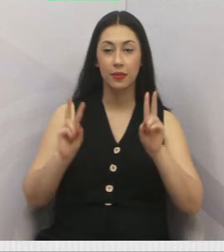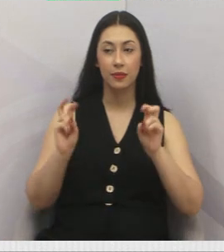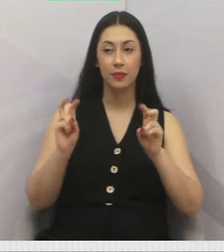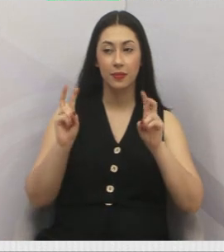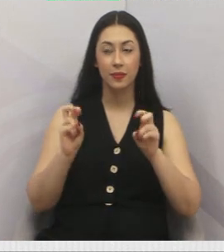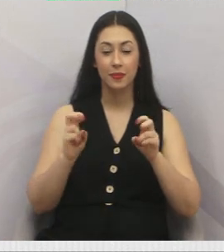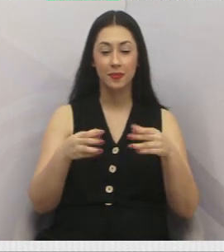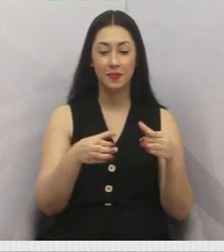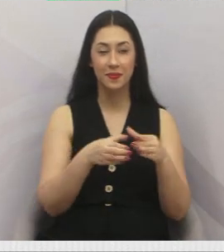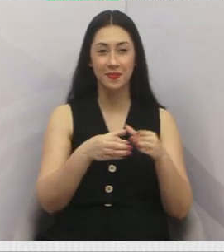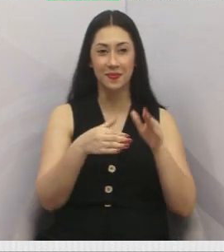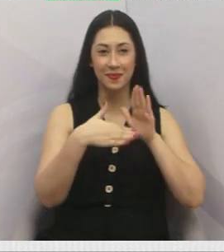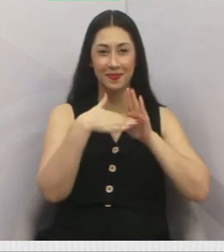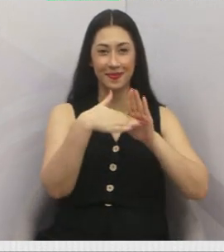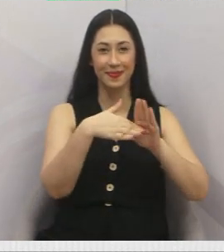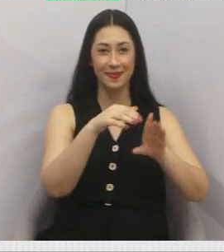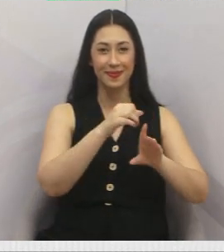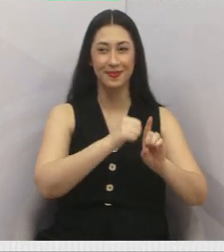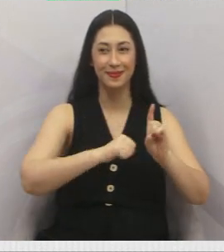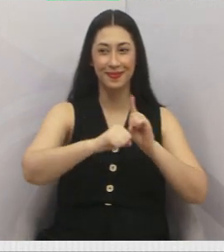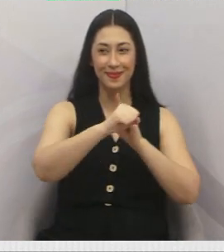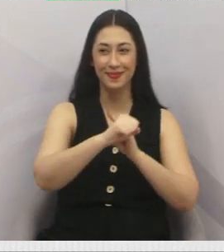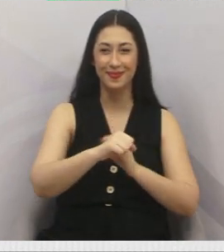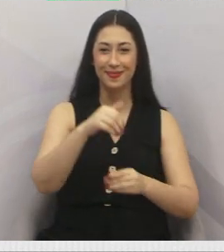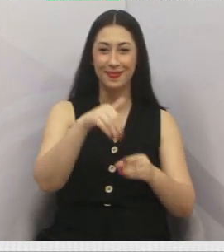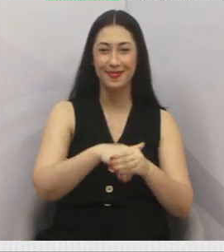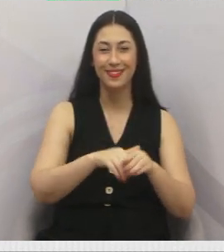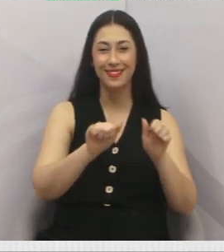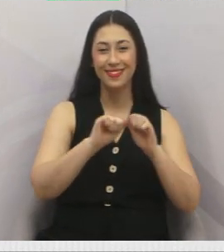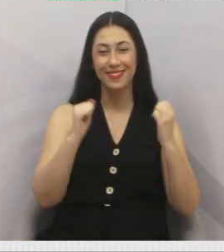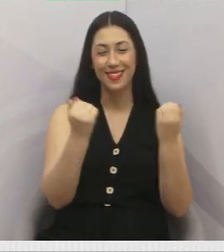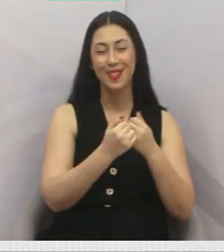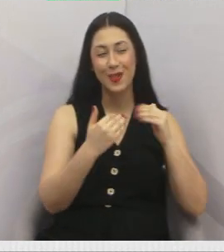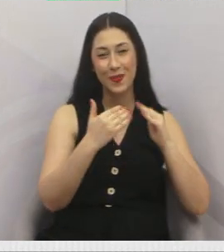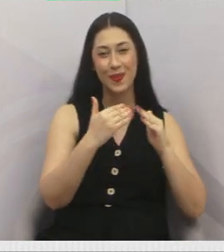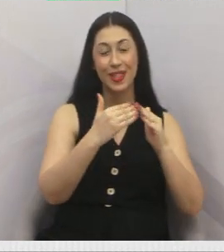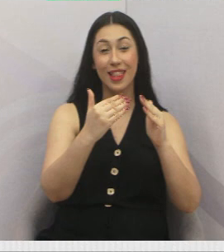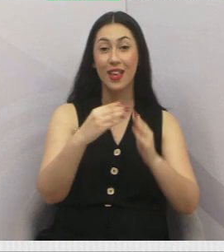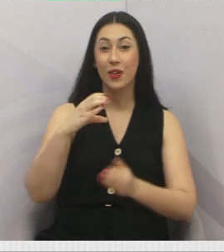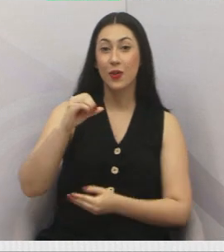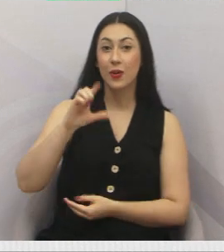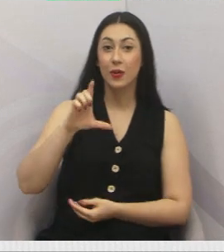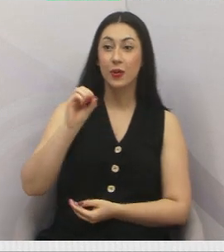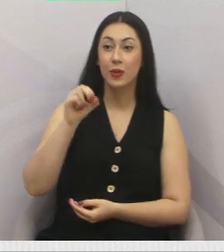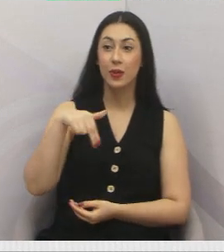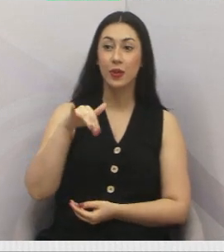Segmento Movimentos Populares, um voto para a Associação dos Moradores de Jardim Colônia.